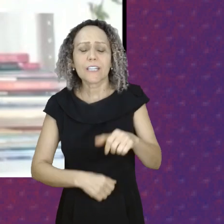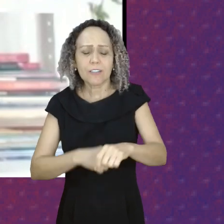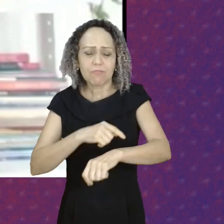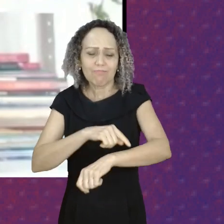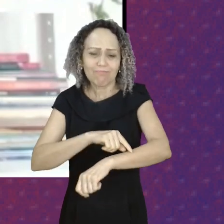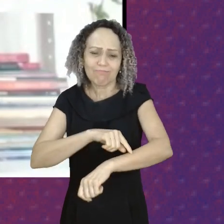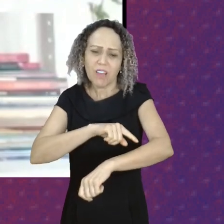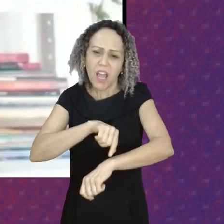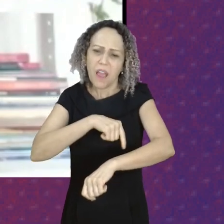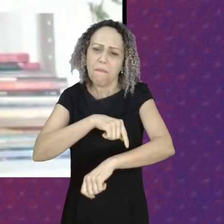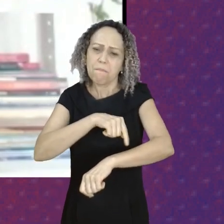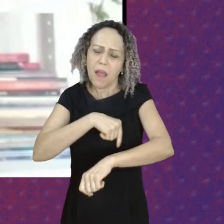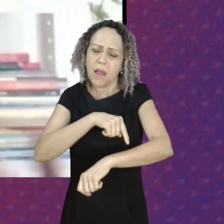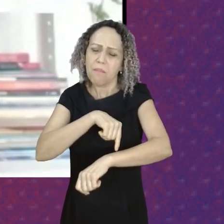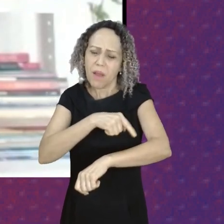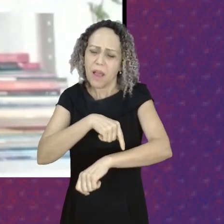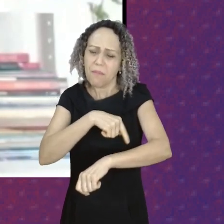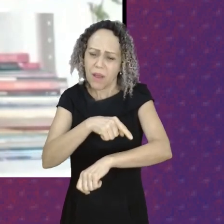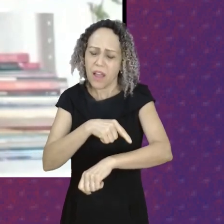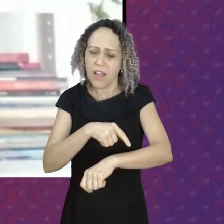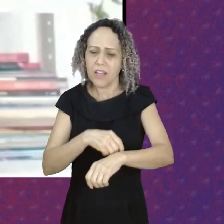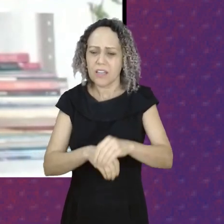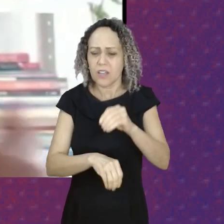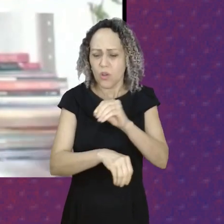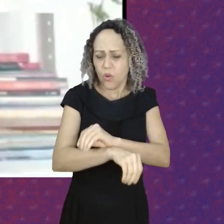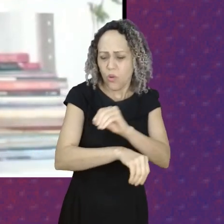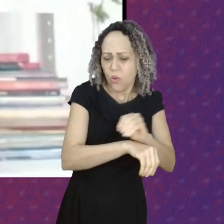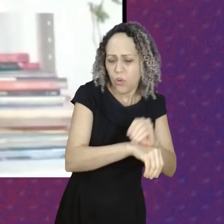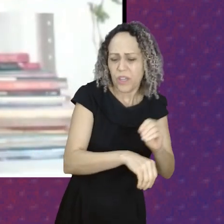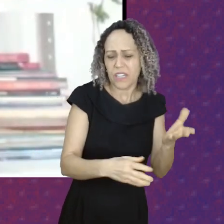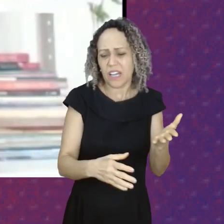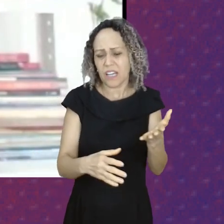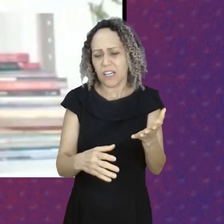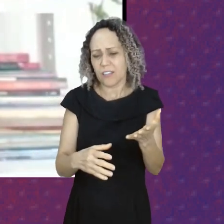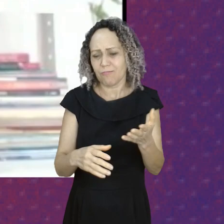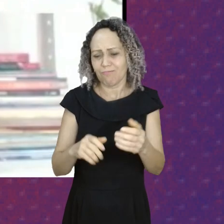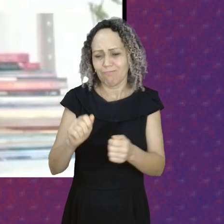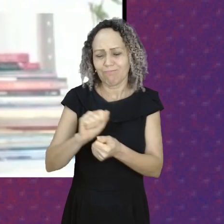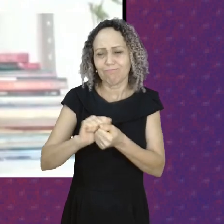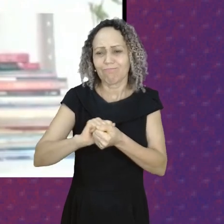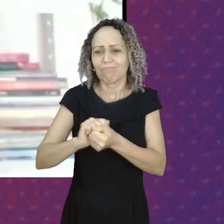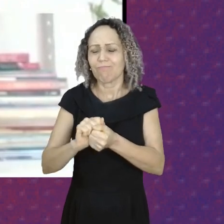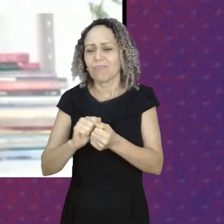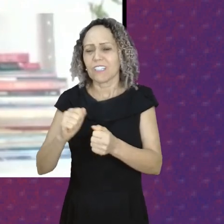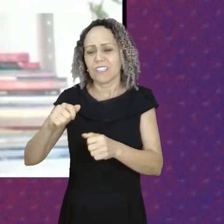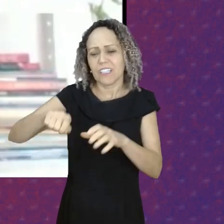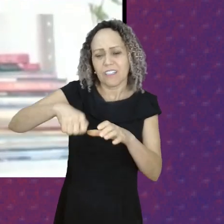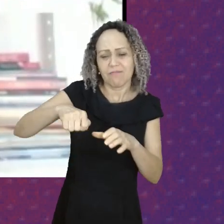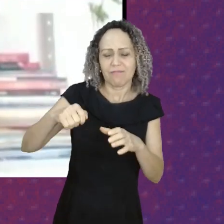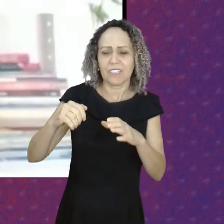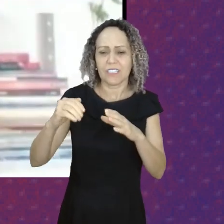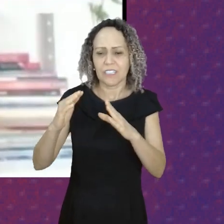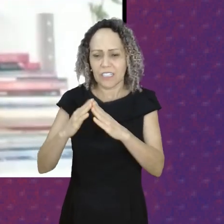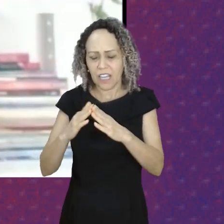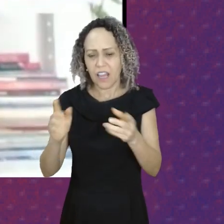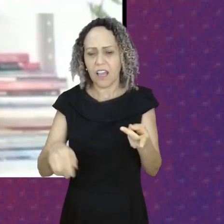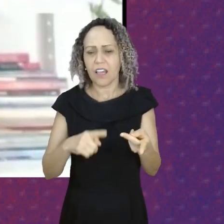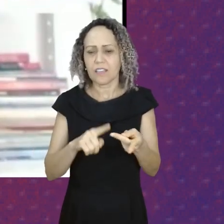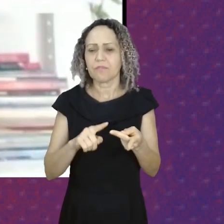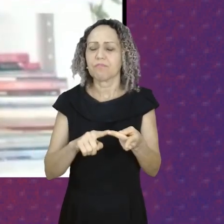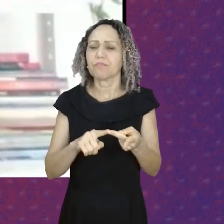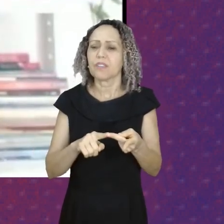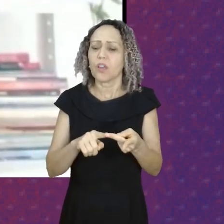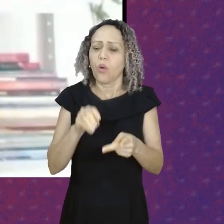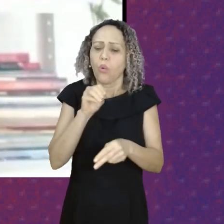nas tarefas de cuidado com pessoas em casa e nos afazeres domésticos, incluindo o cuidado de